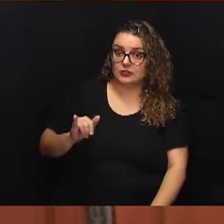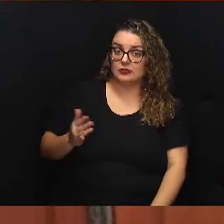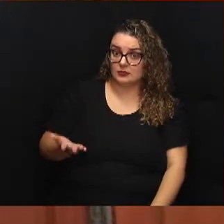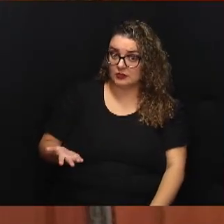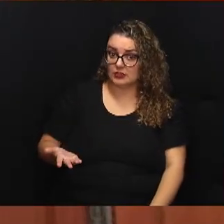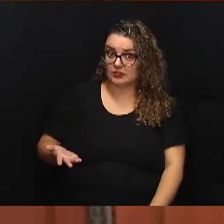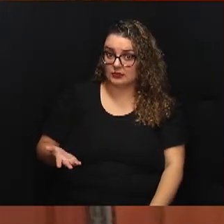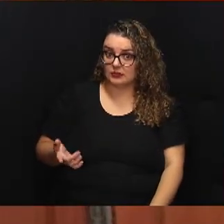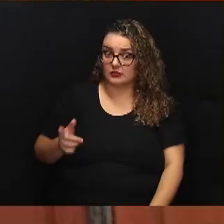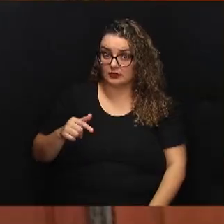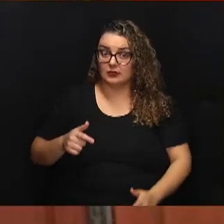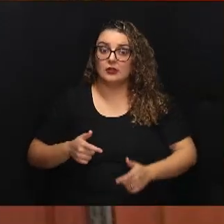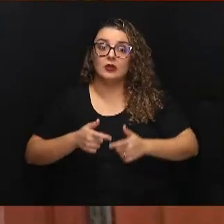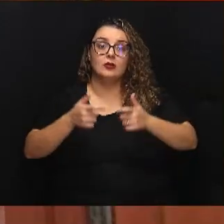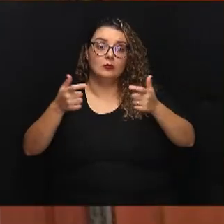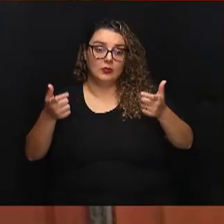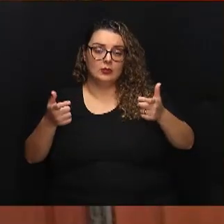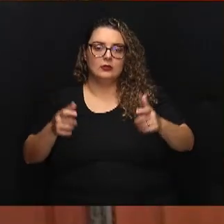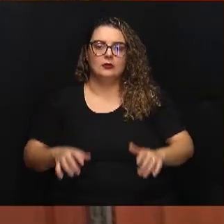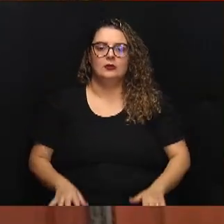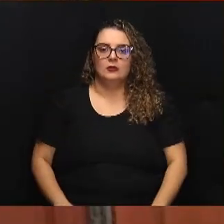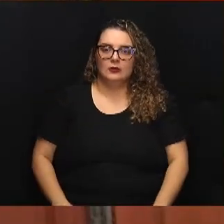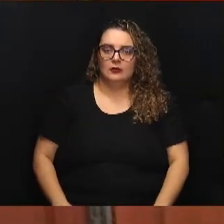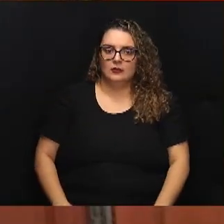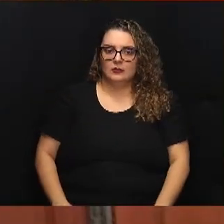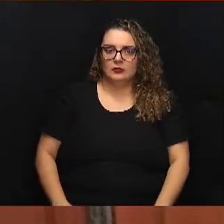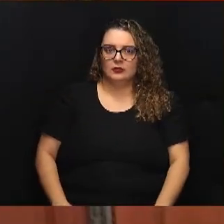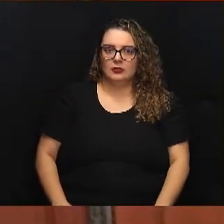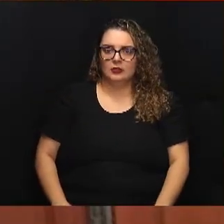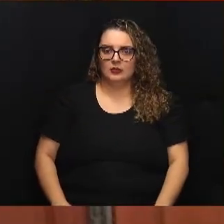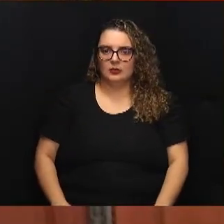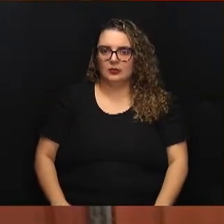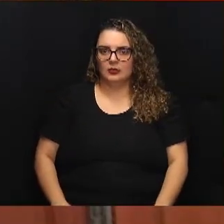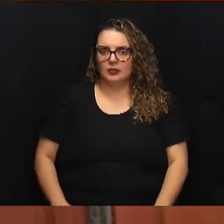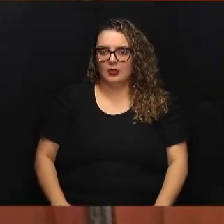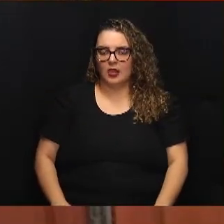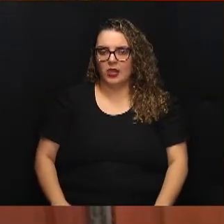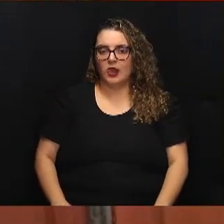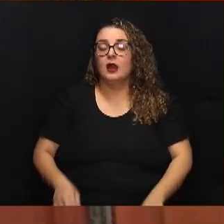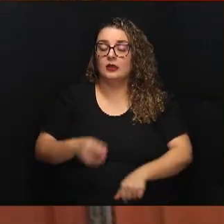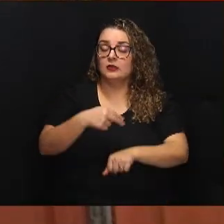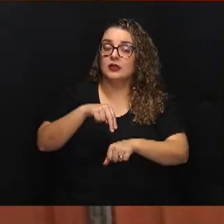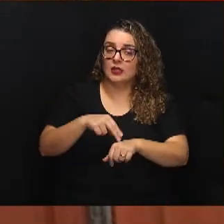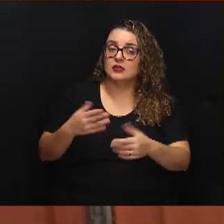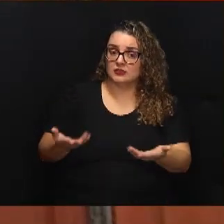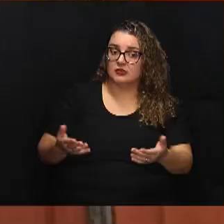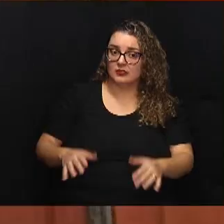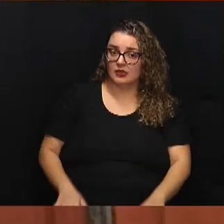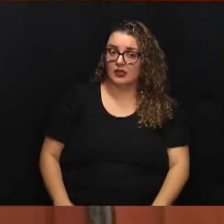um dos maiores, né? No âmbito nacional, né?